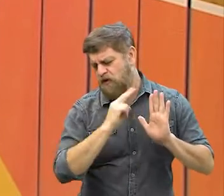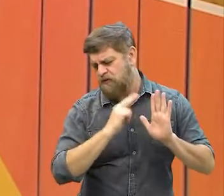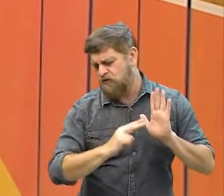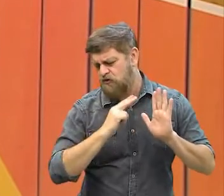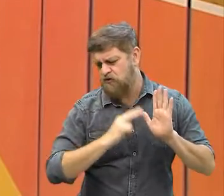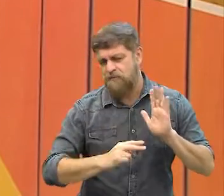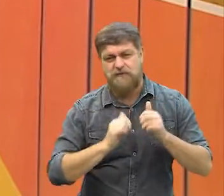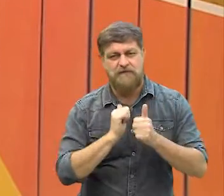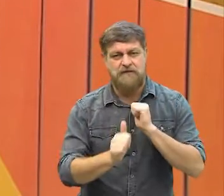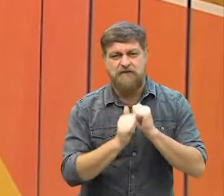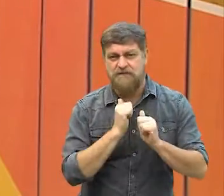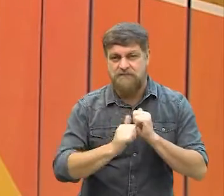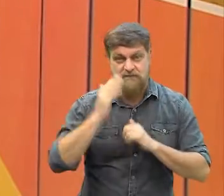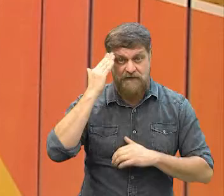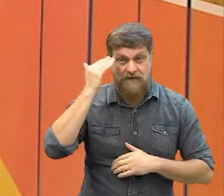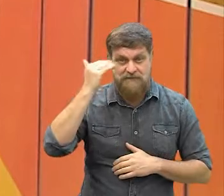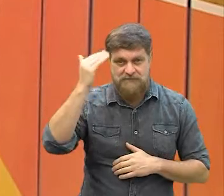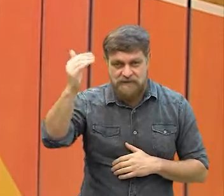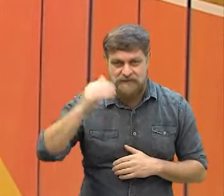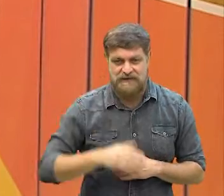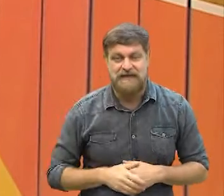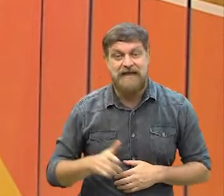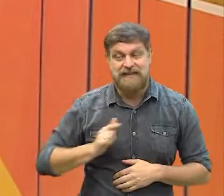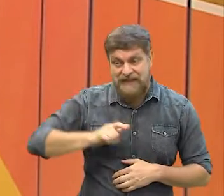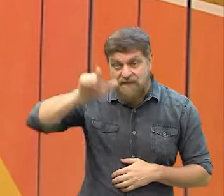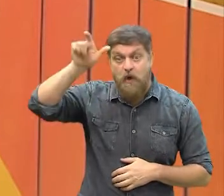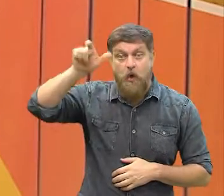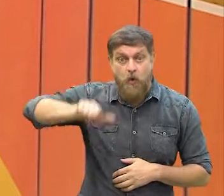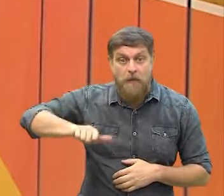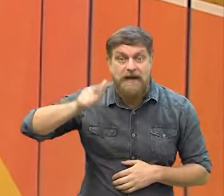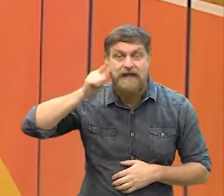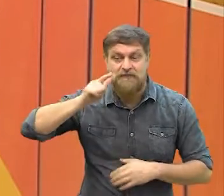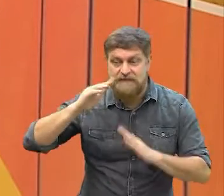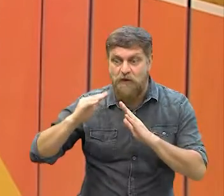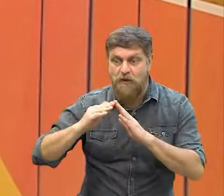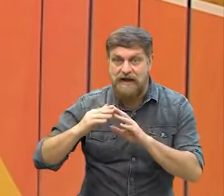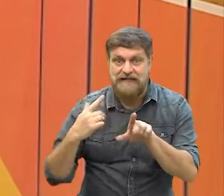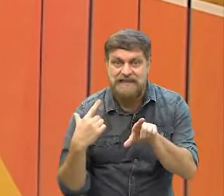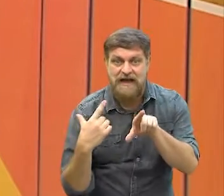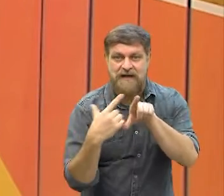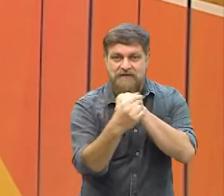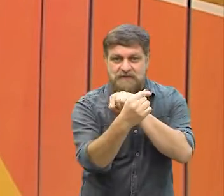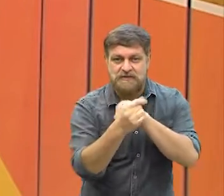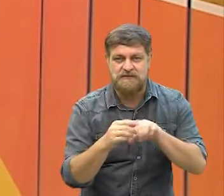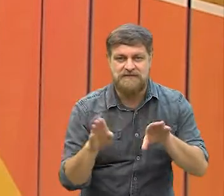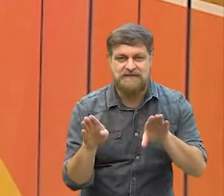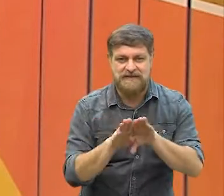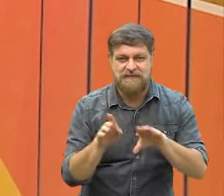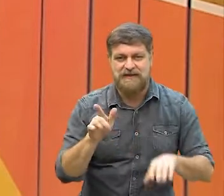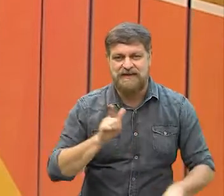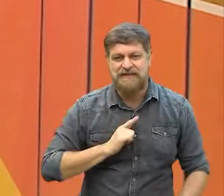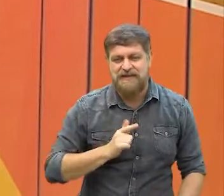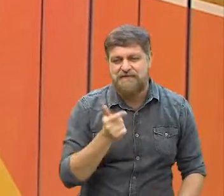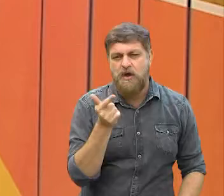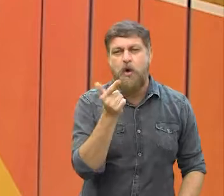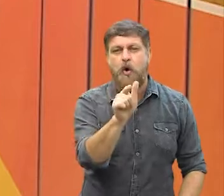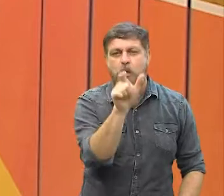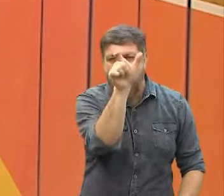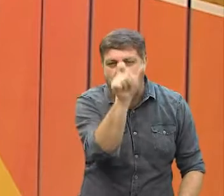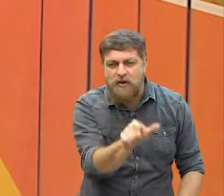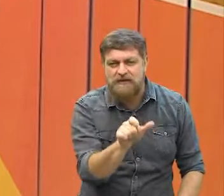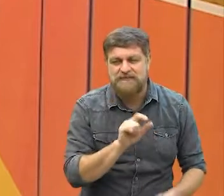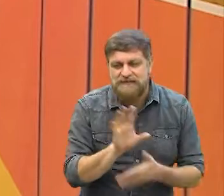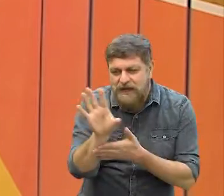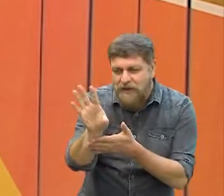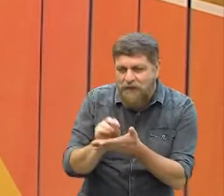Tânia Maranhão, Roseli, que fugiu de casa para conquistar o sonho de ser atleta, a Michael Jackson. Você se